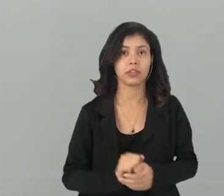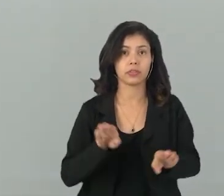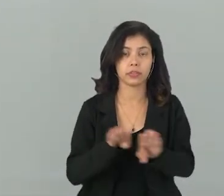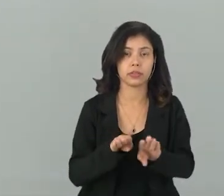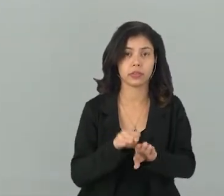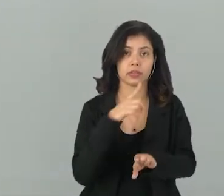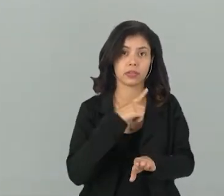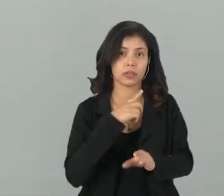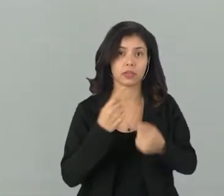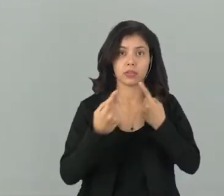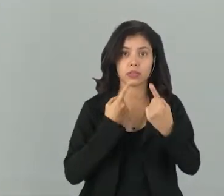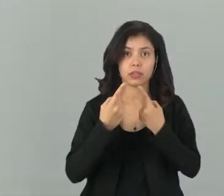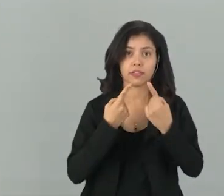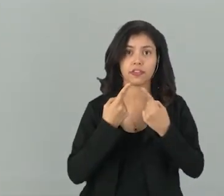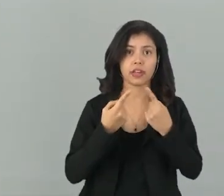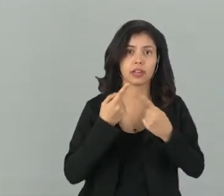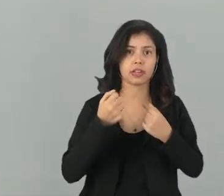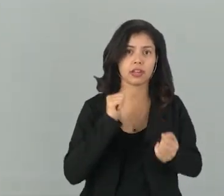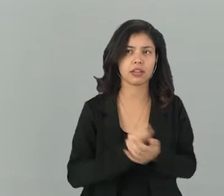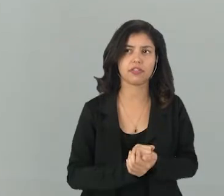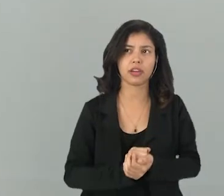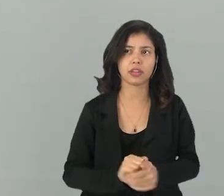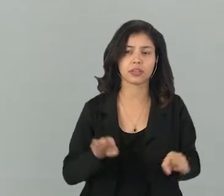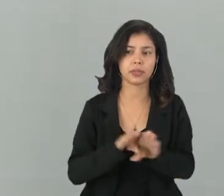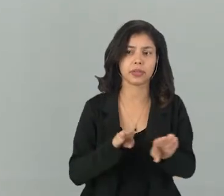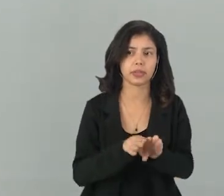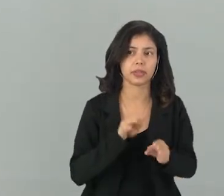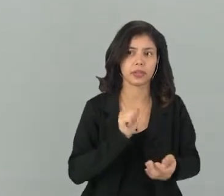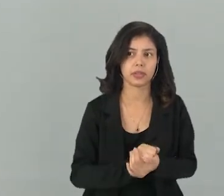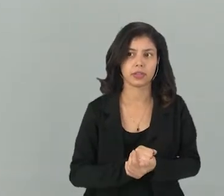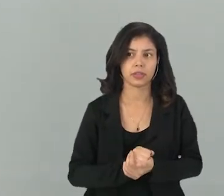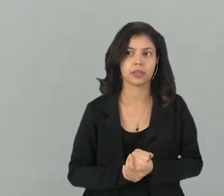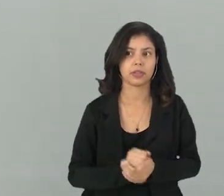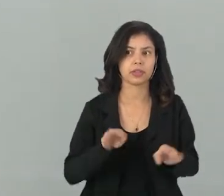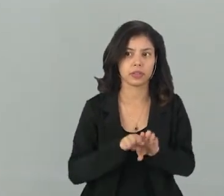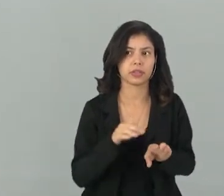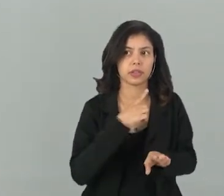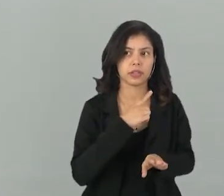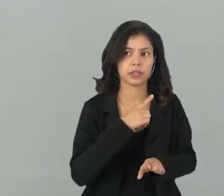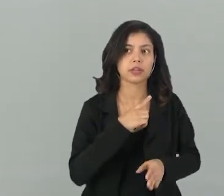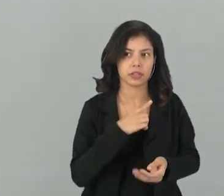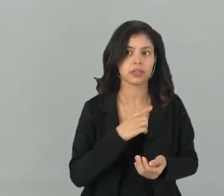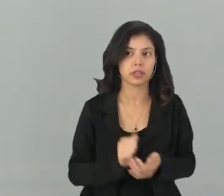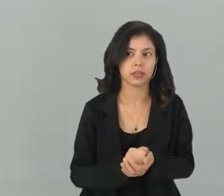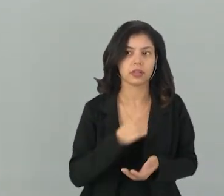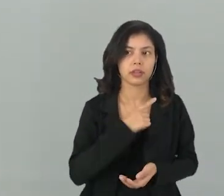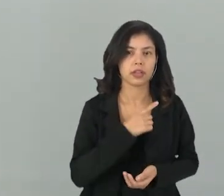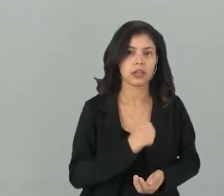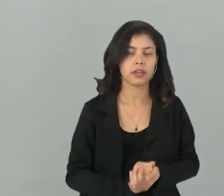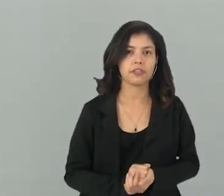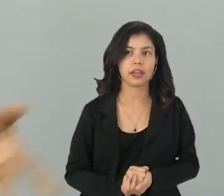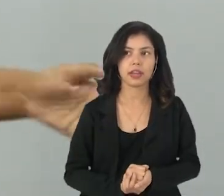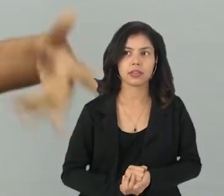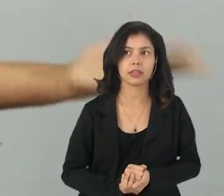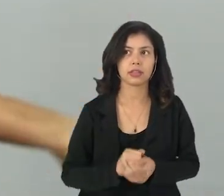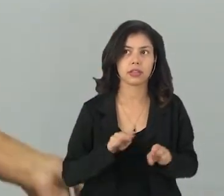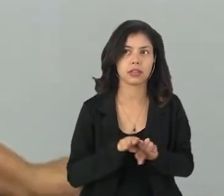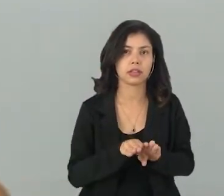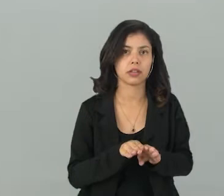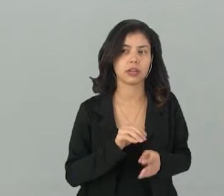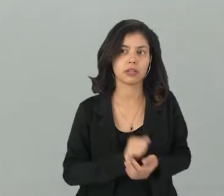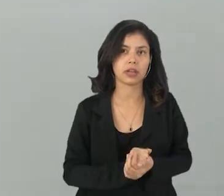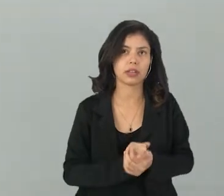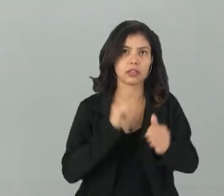também se o indígena, o nativo, teria alma ou não, né? Porque se ele não tivesse alma, ele poderia ser comparado então a questões